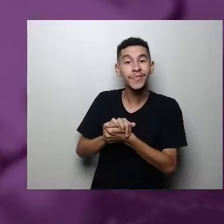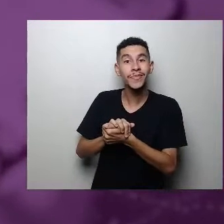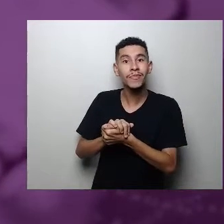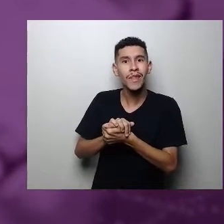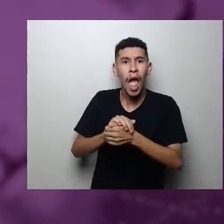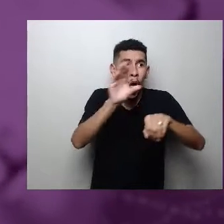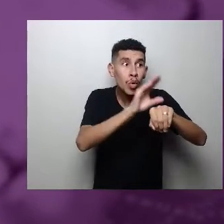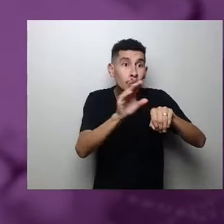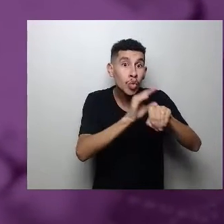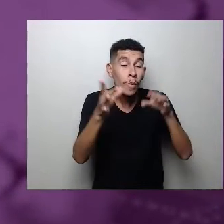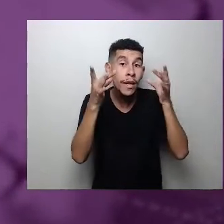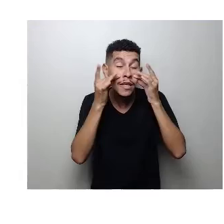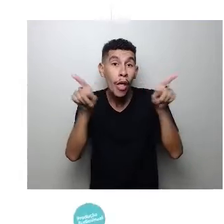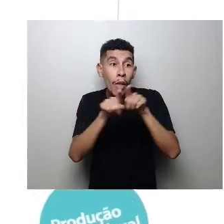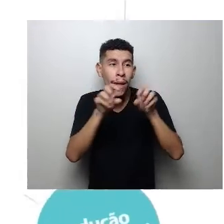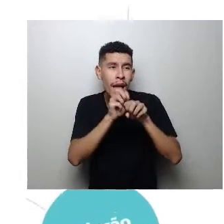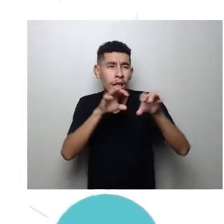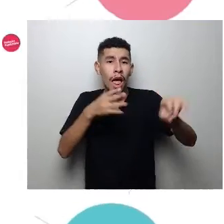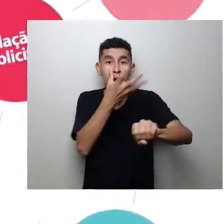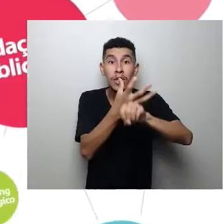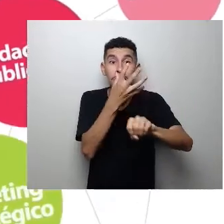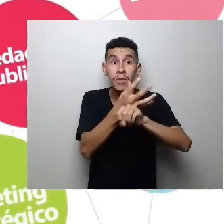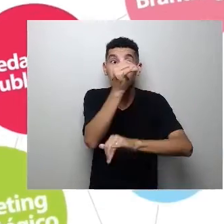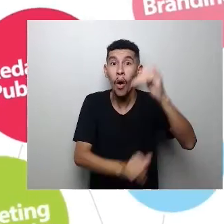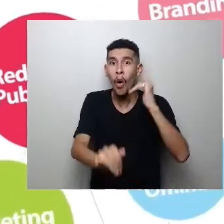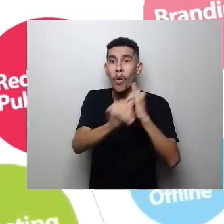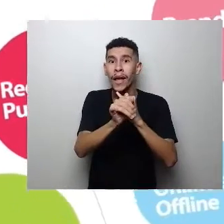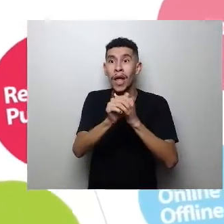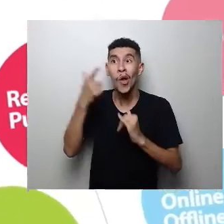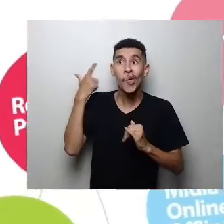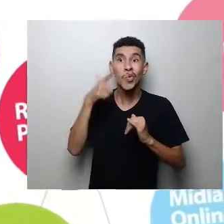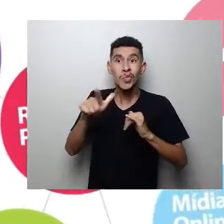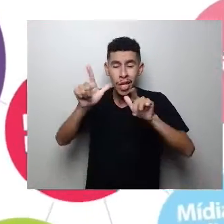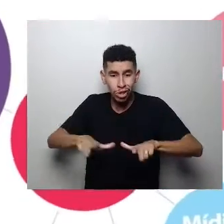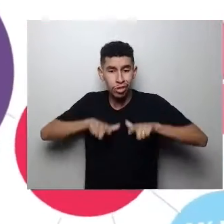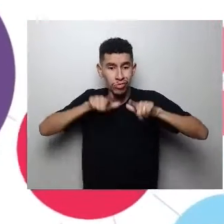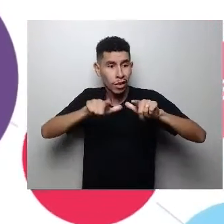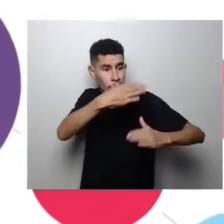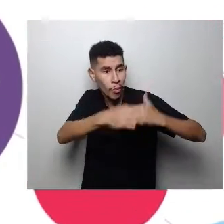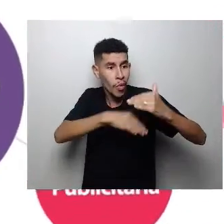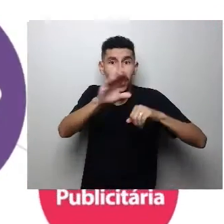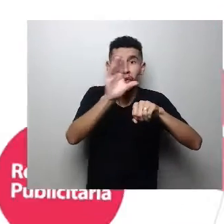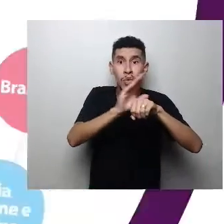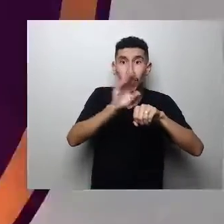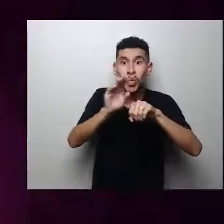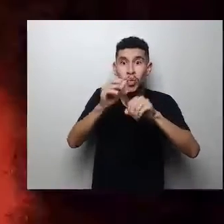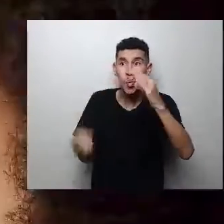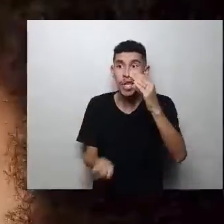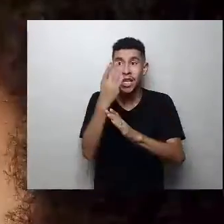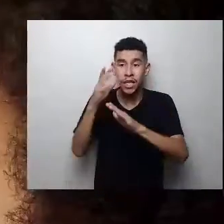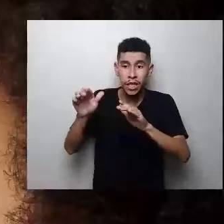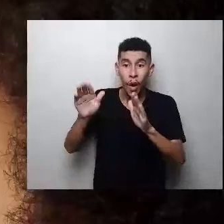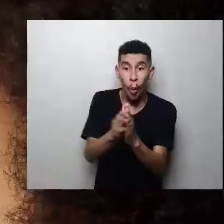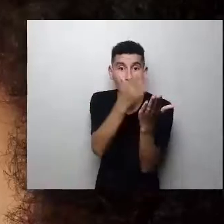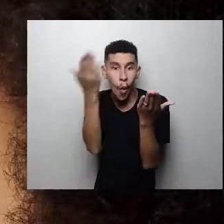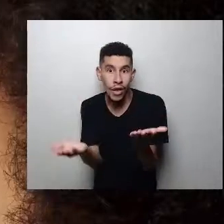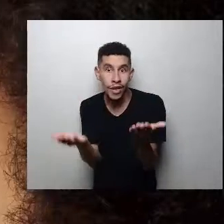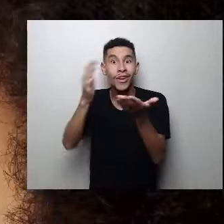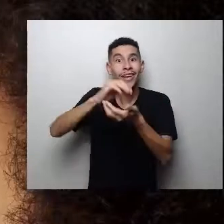Cursos semipresenciais com disciplinas online. Conquiste suas certificações ao longo do curso e monte seu portfólio.